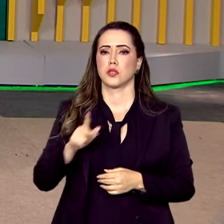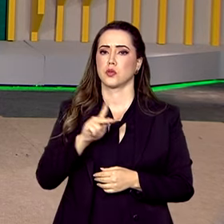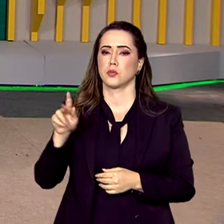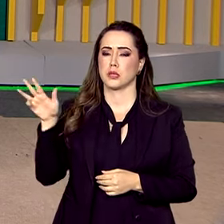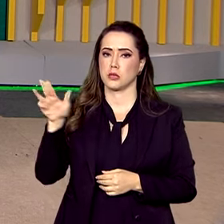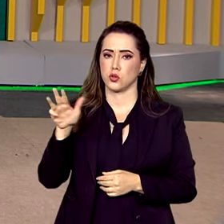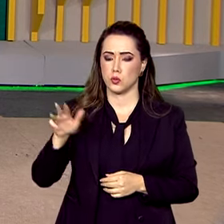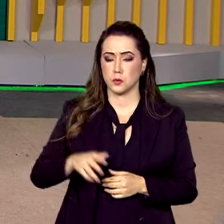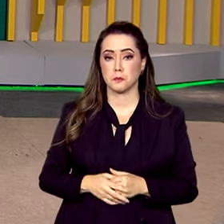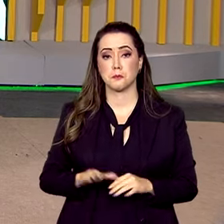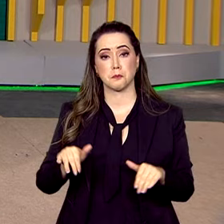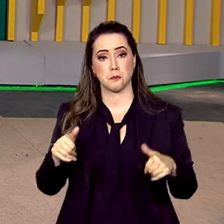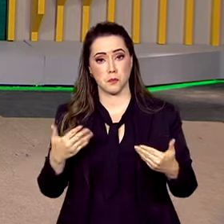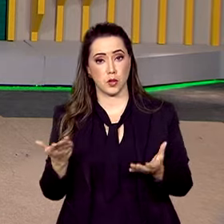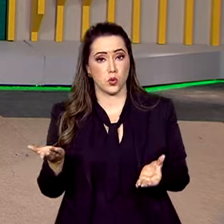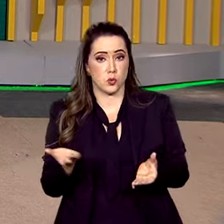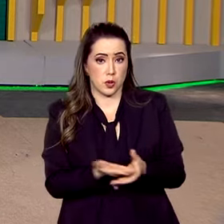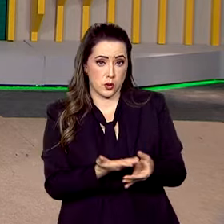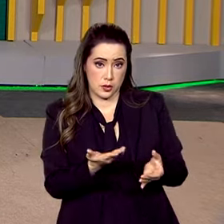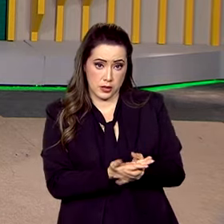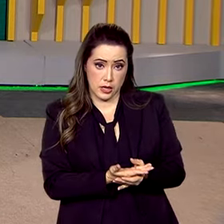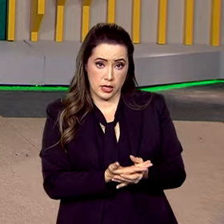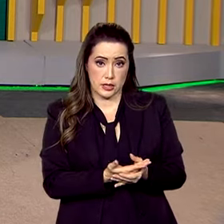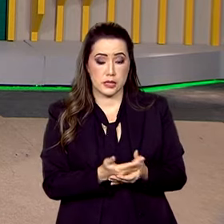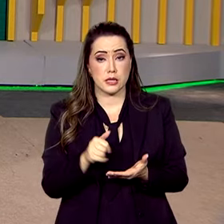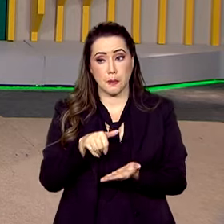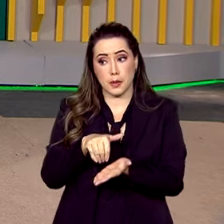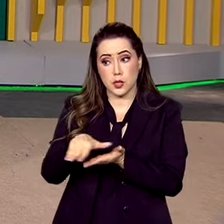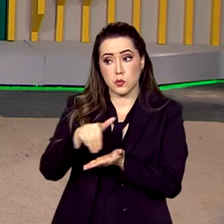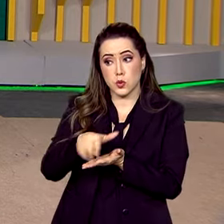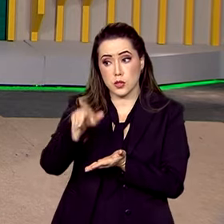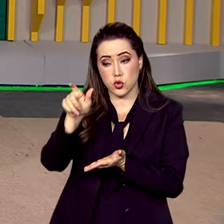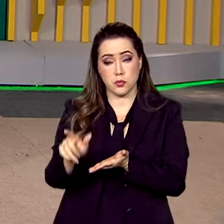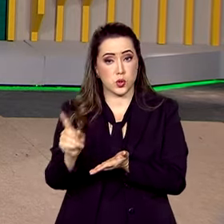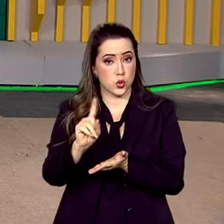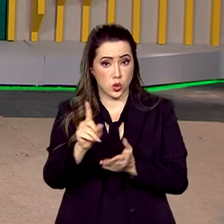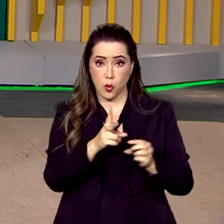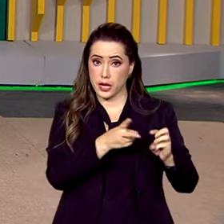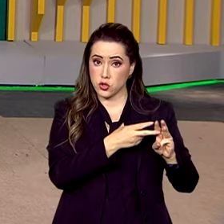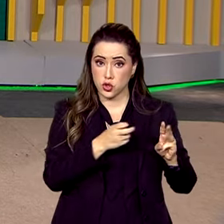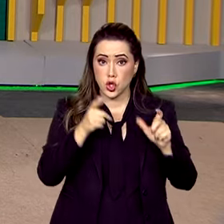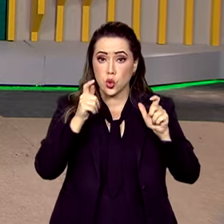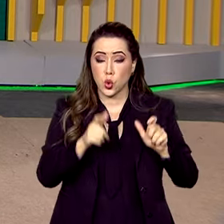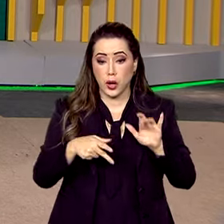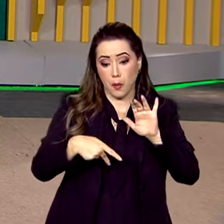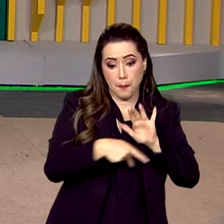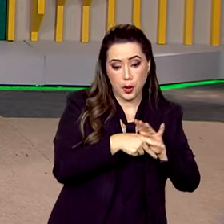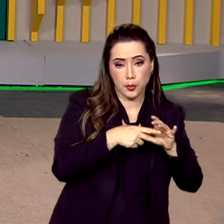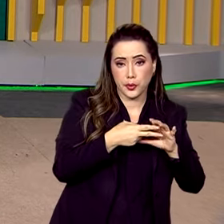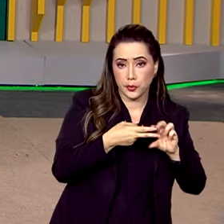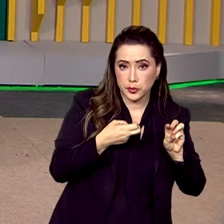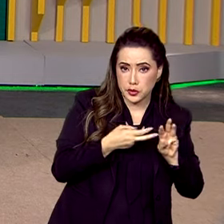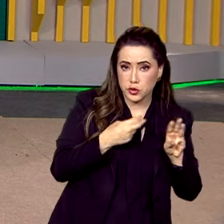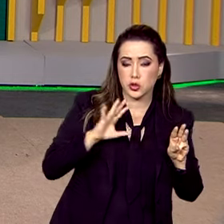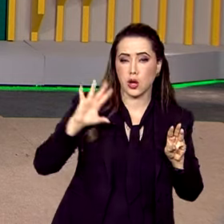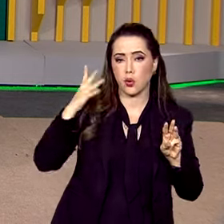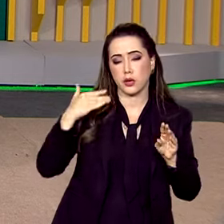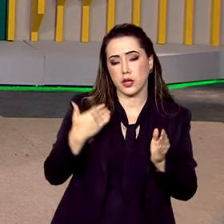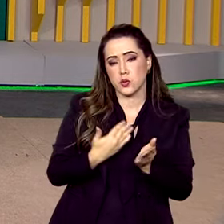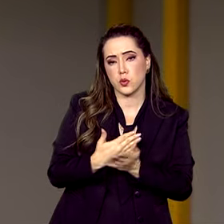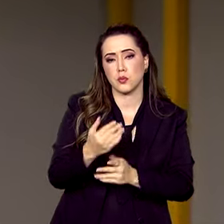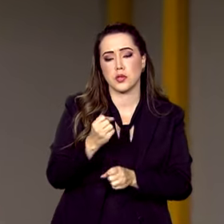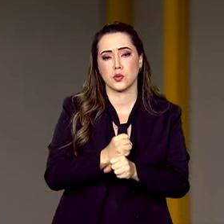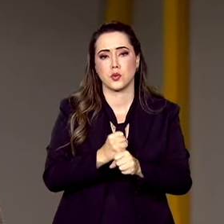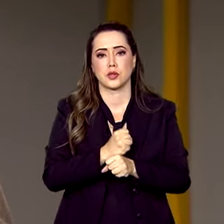presidente Lula. Tanto que os processos de retirada de não indígenas de áreas tradicionais vêm ocorrendo desde o começo do